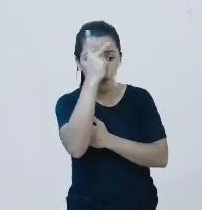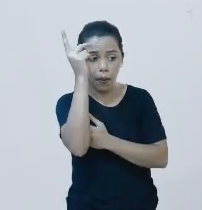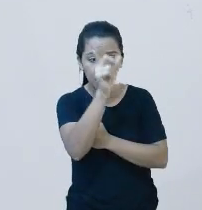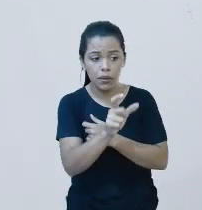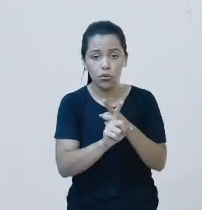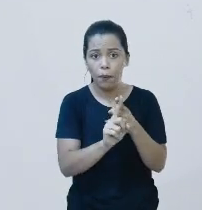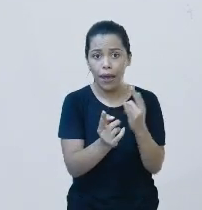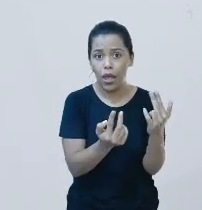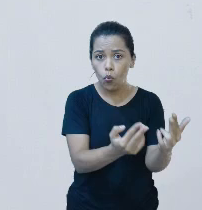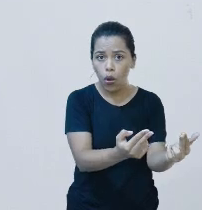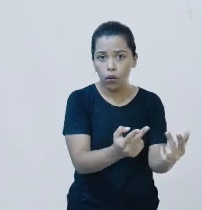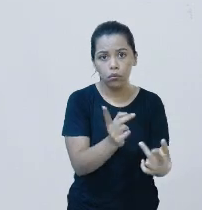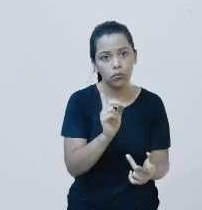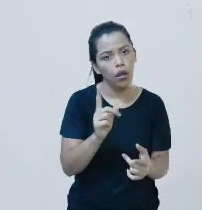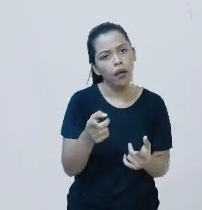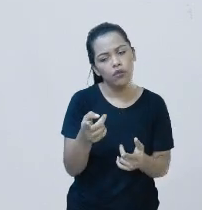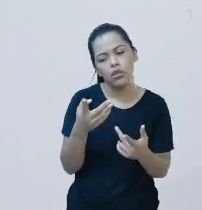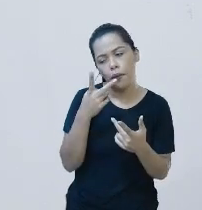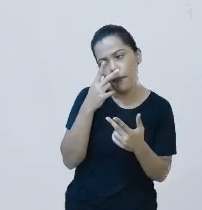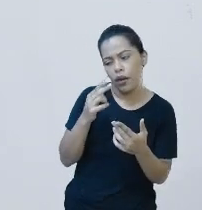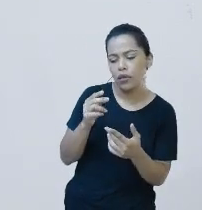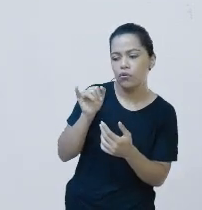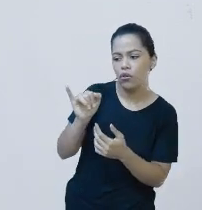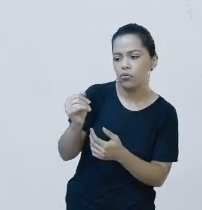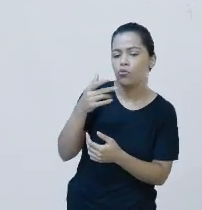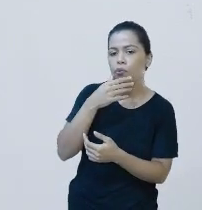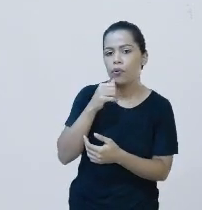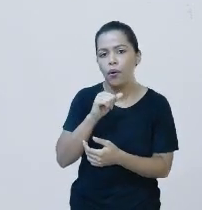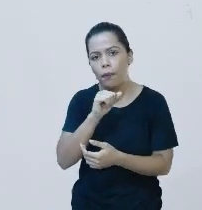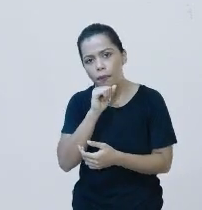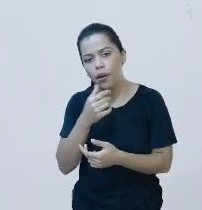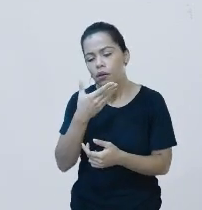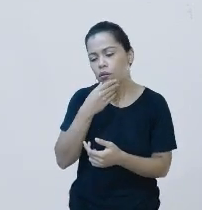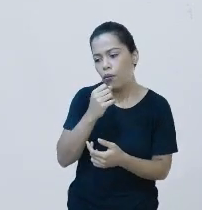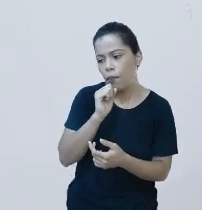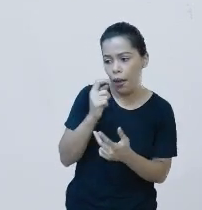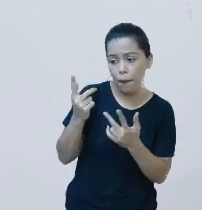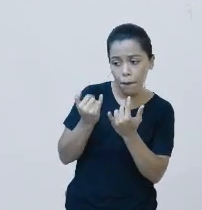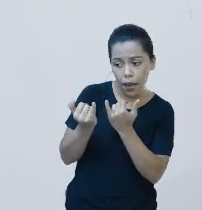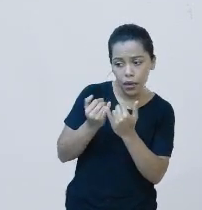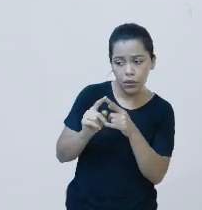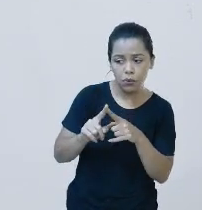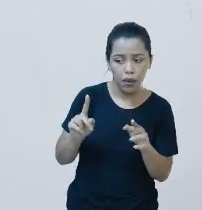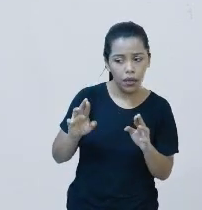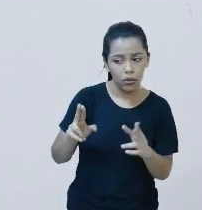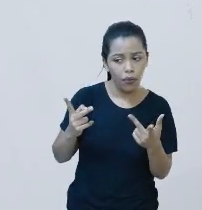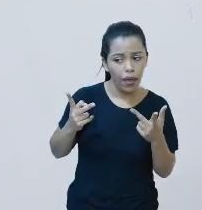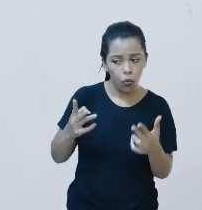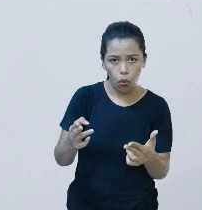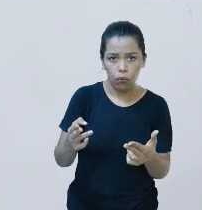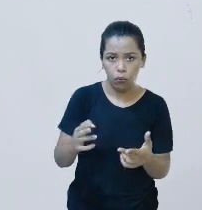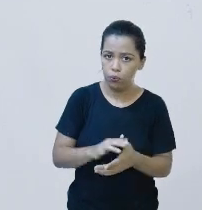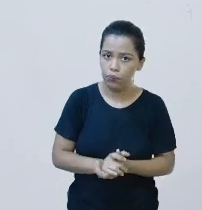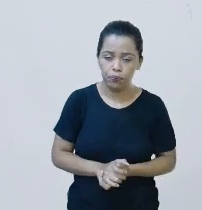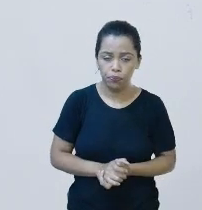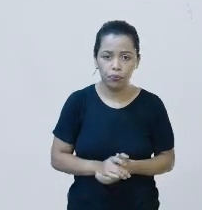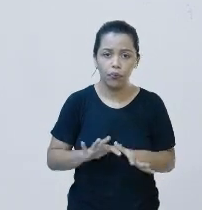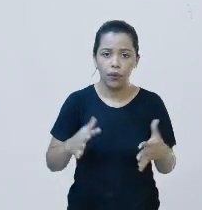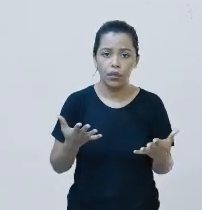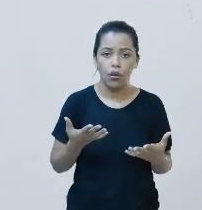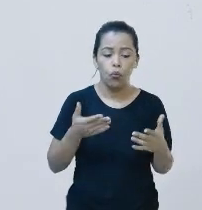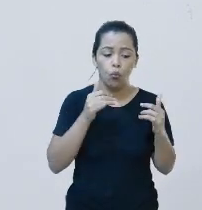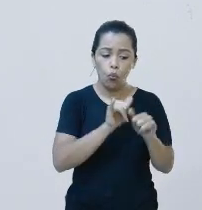exemplo, você parece com a sua mãe, você parece com seu pai. São parecidos, mas não são iguais. Então,